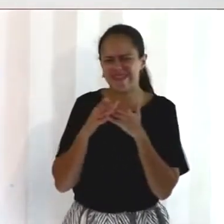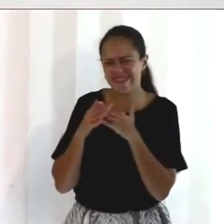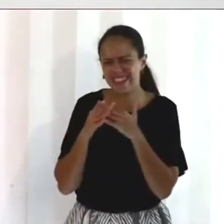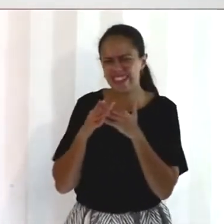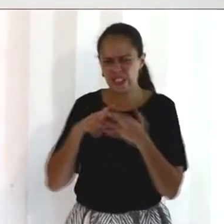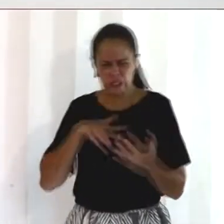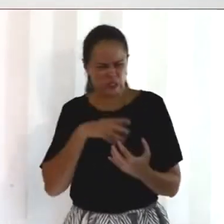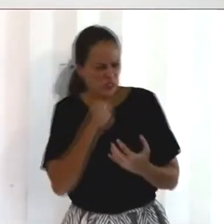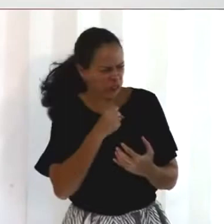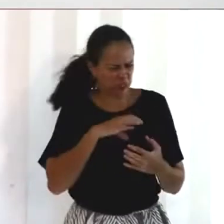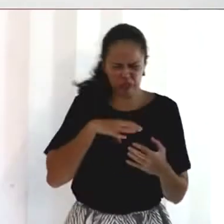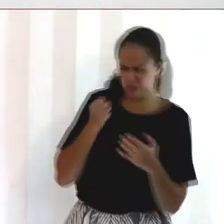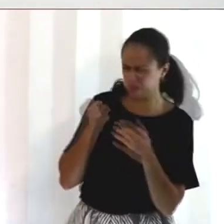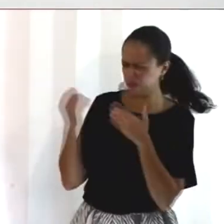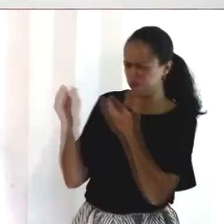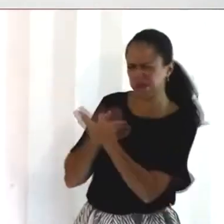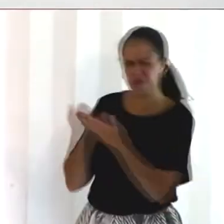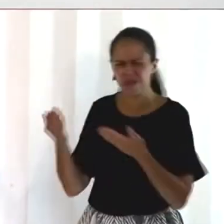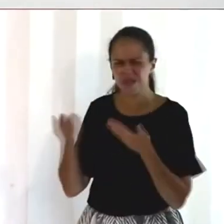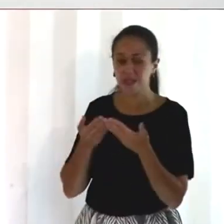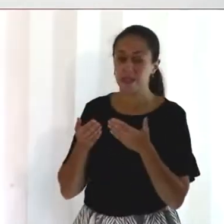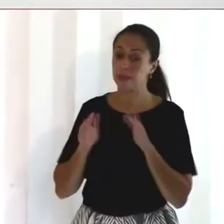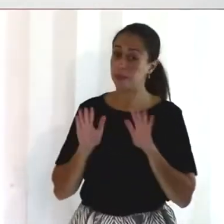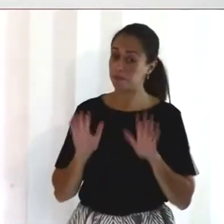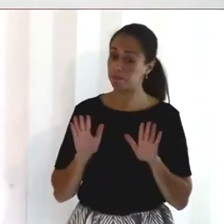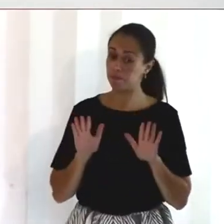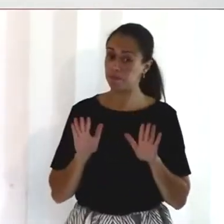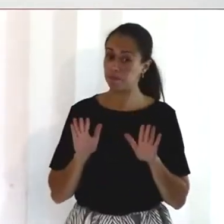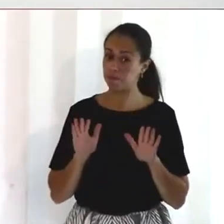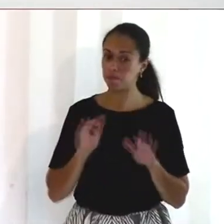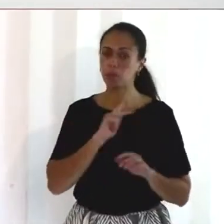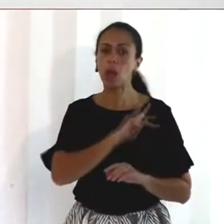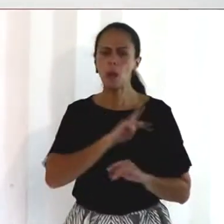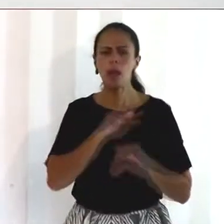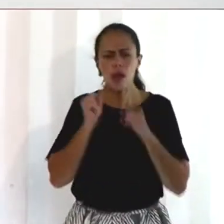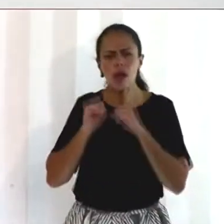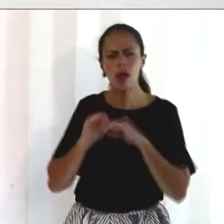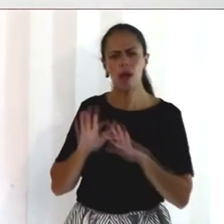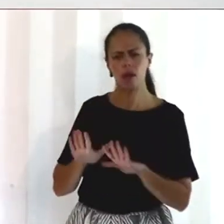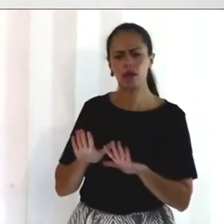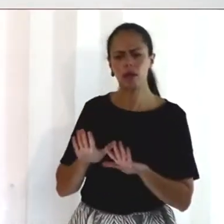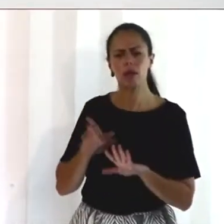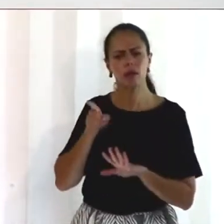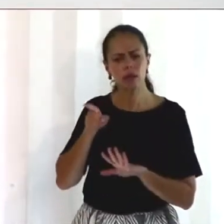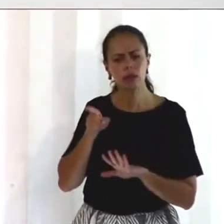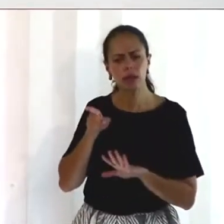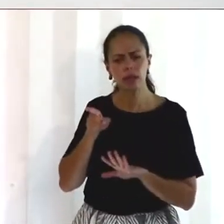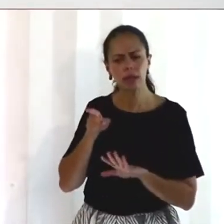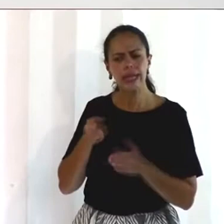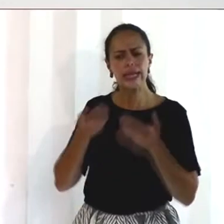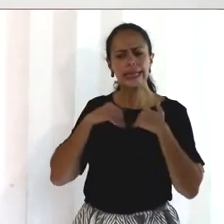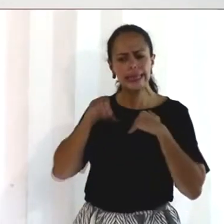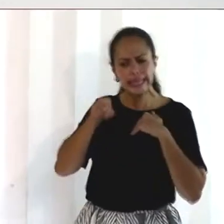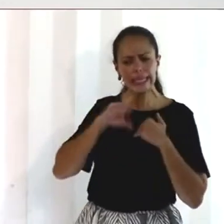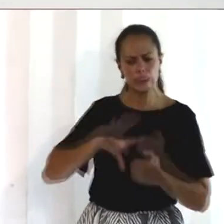é: saiba que a ira está dentro de você. Qual é a sua função em relação à ira?